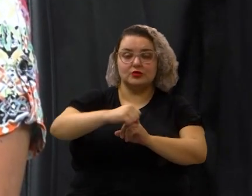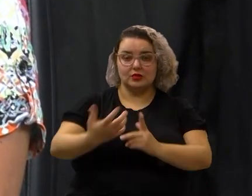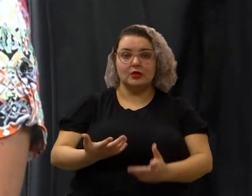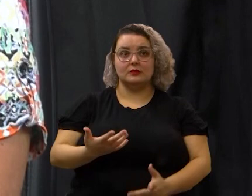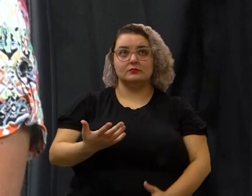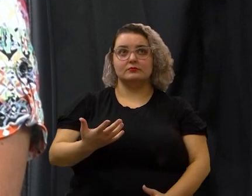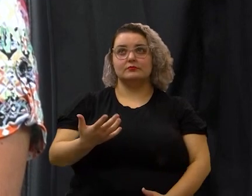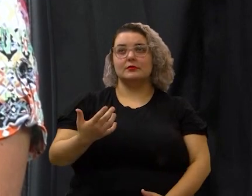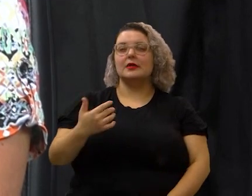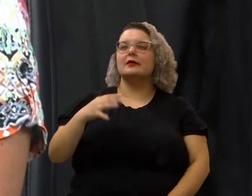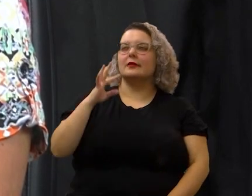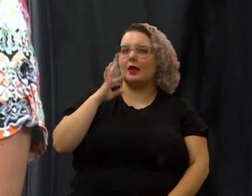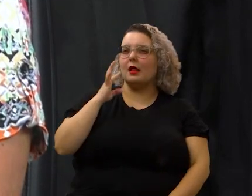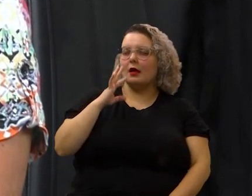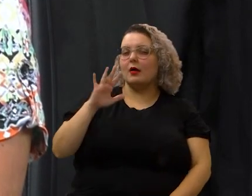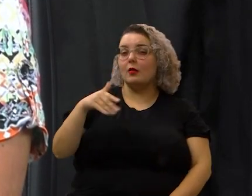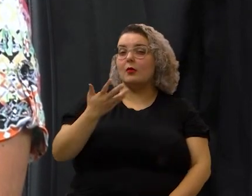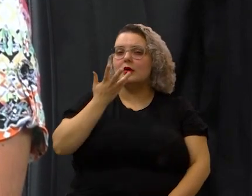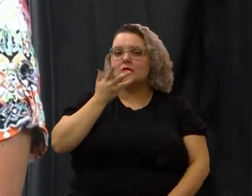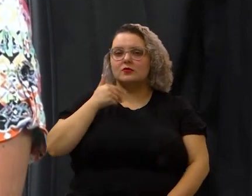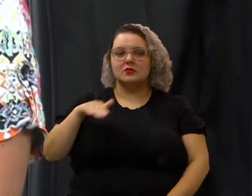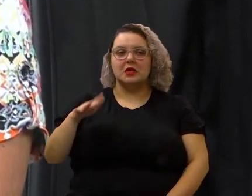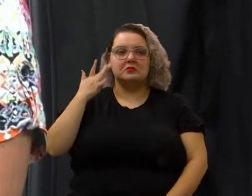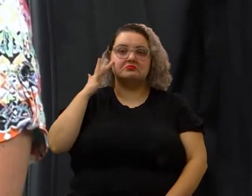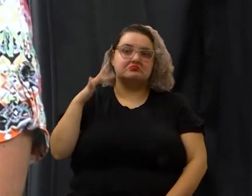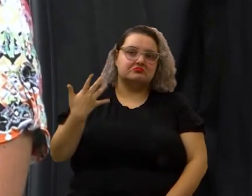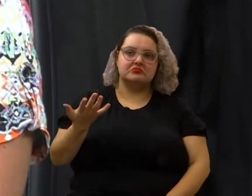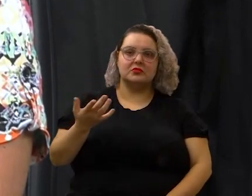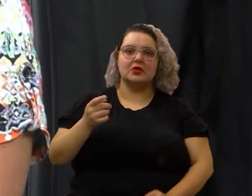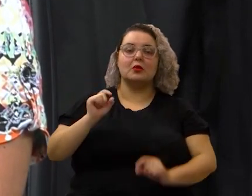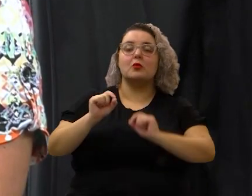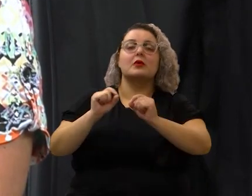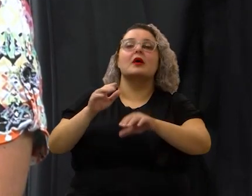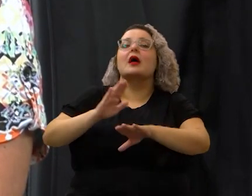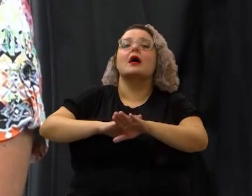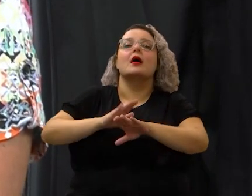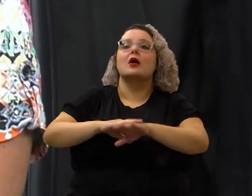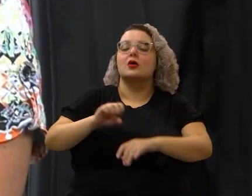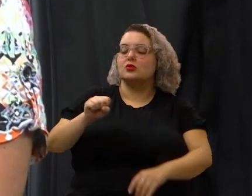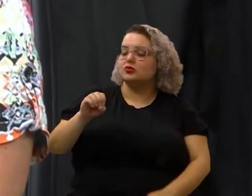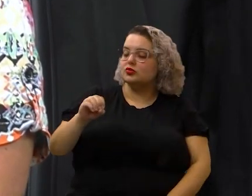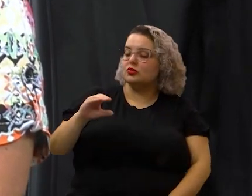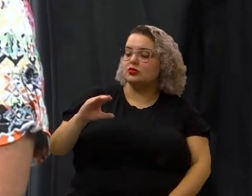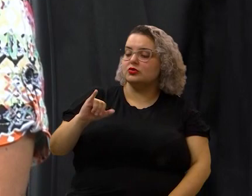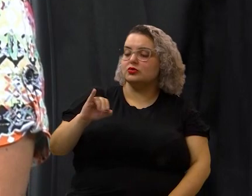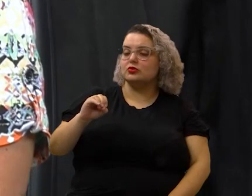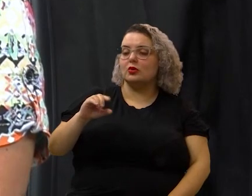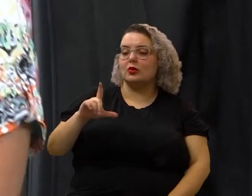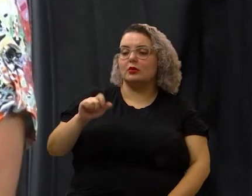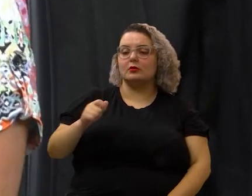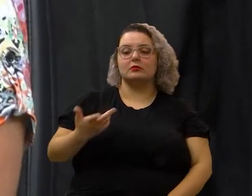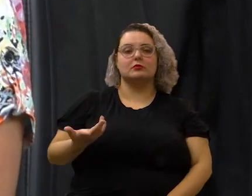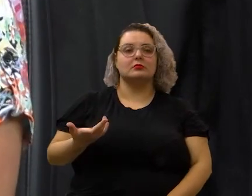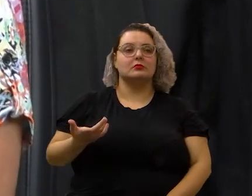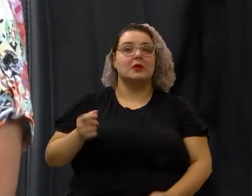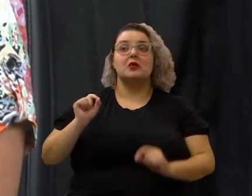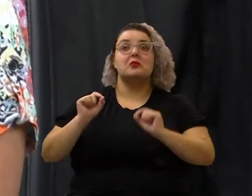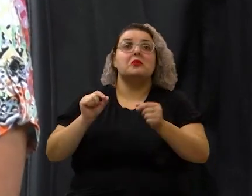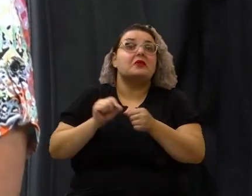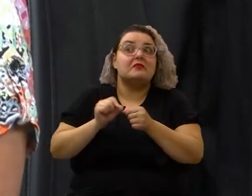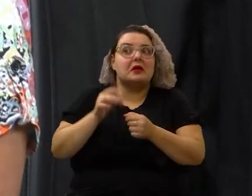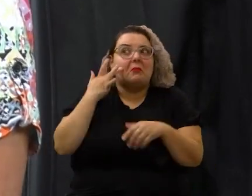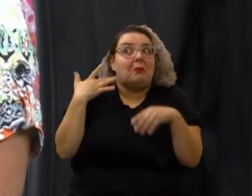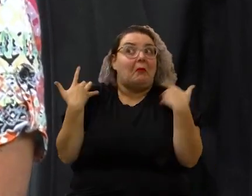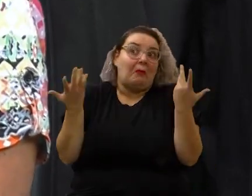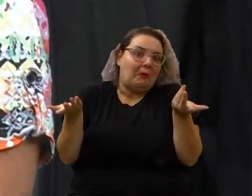resolvi, é engraçado porque quando eu era criança eu não sabia o que fazia um sociólogo. Então, o que sua mãe faz? Sou socióloga, mas o que ela faz? Não sei, né?